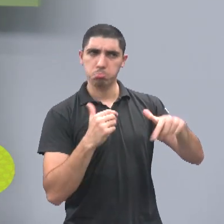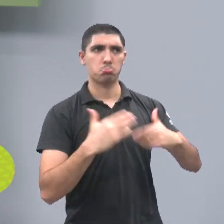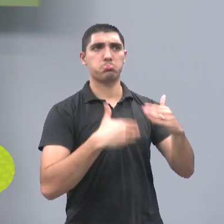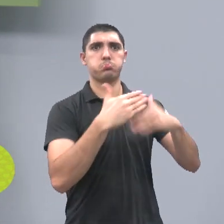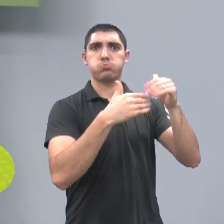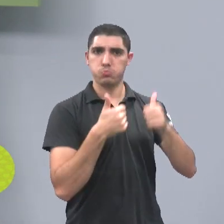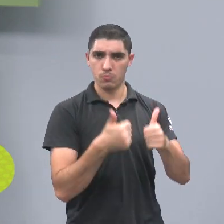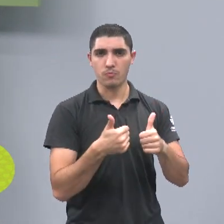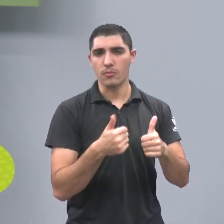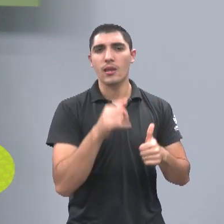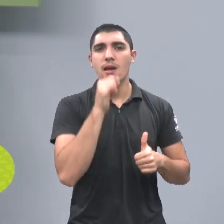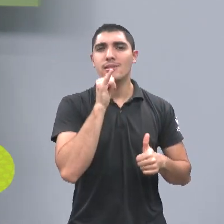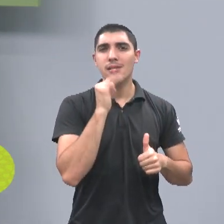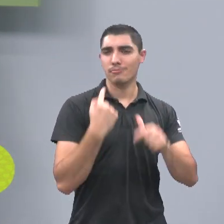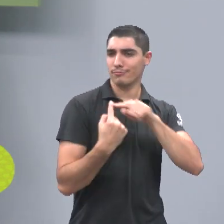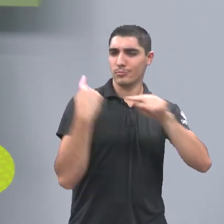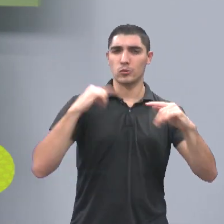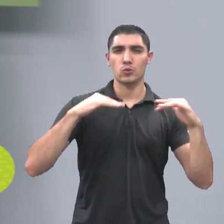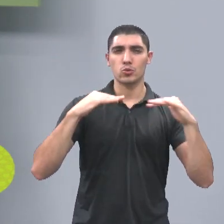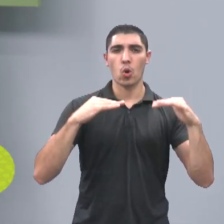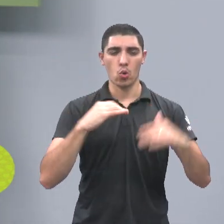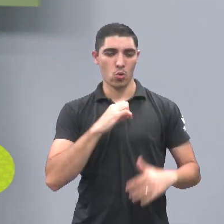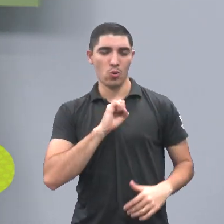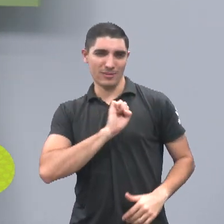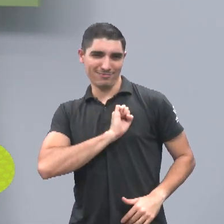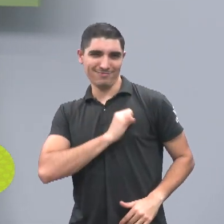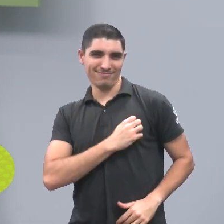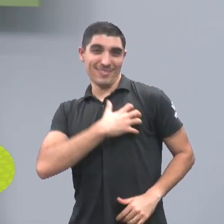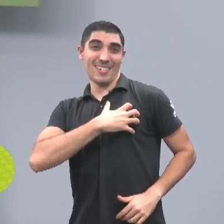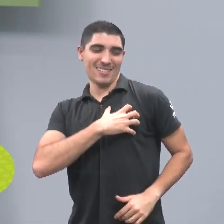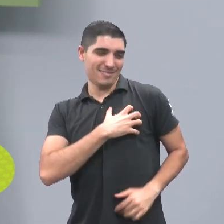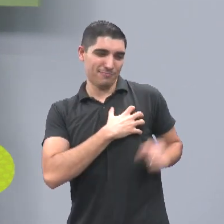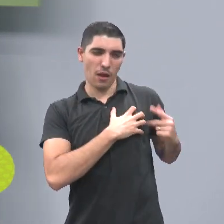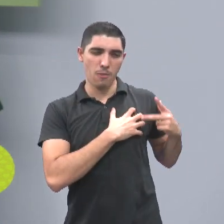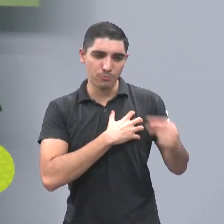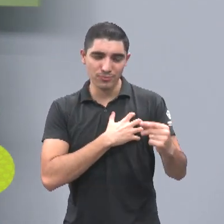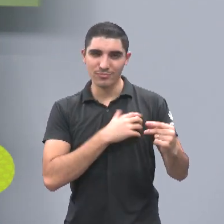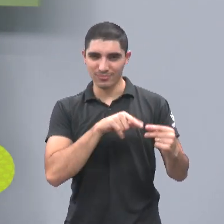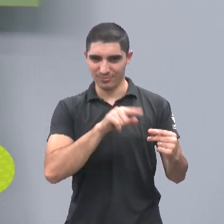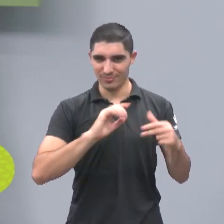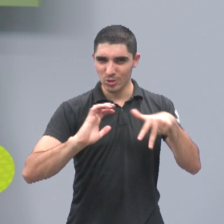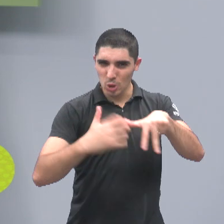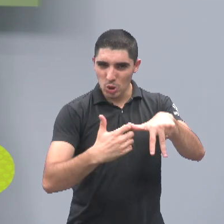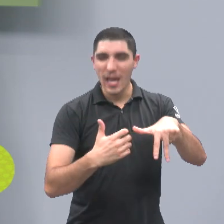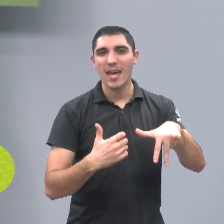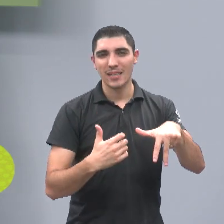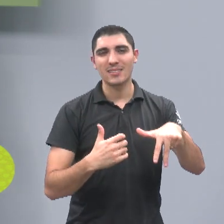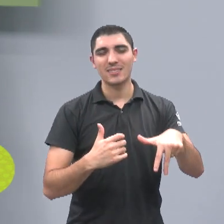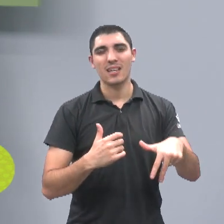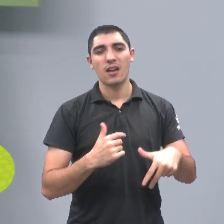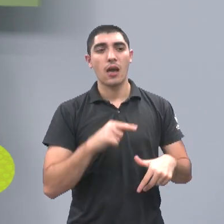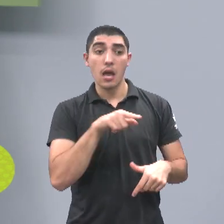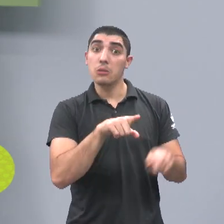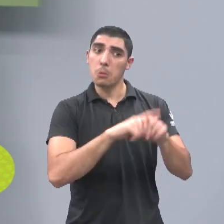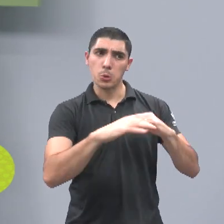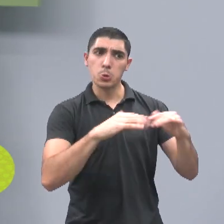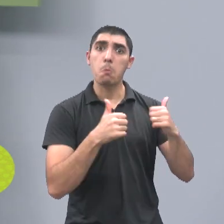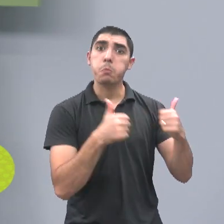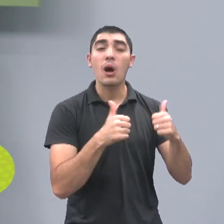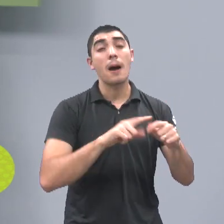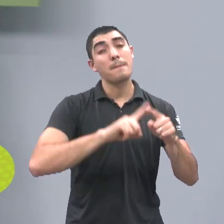perdeu do São Caetano, quase empatou, né? Poderia ter vencido. Acho que esse jogo foi o mais abaixo do Joseense no campeonato,